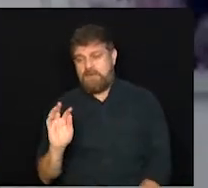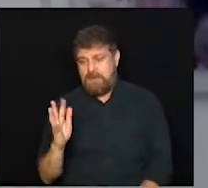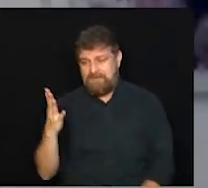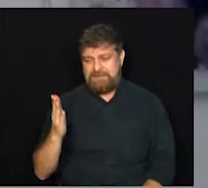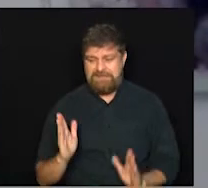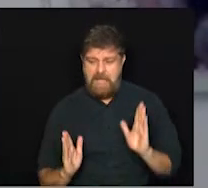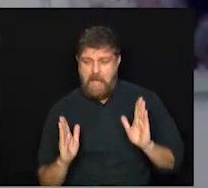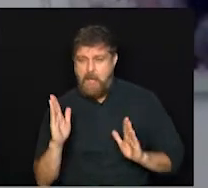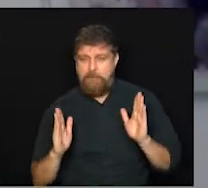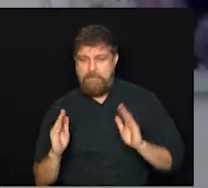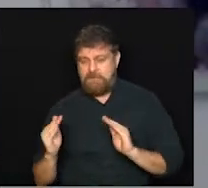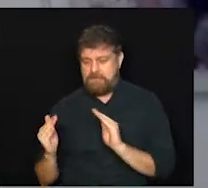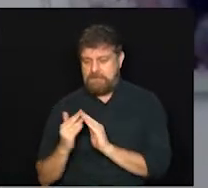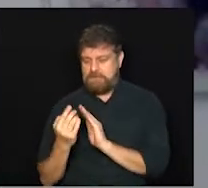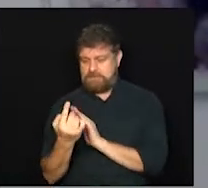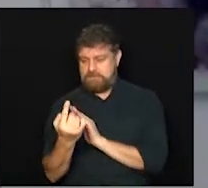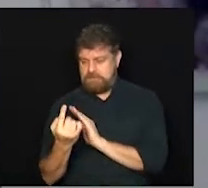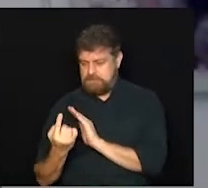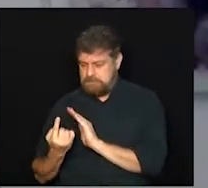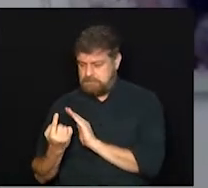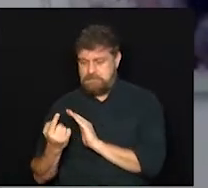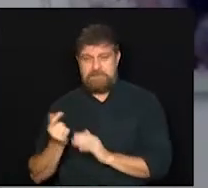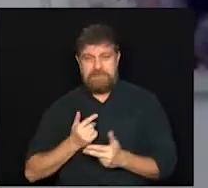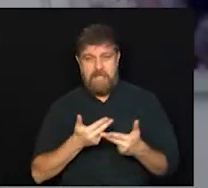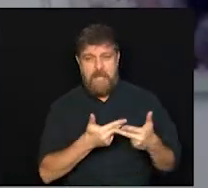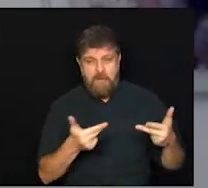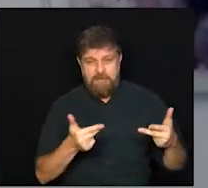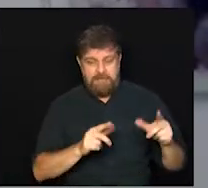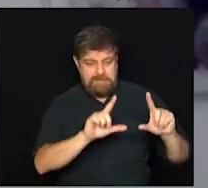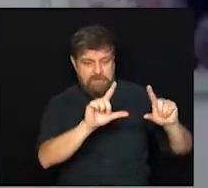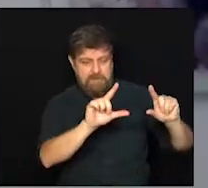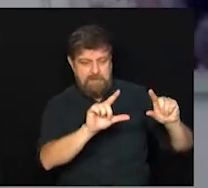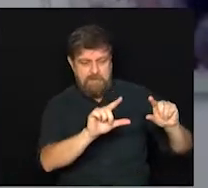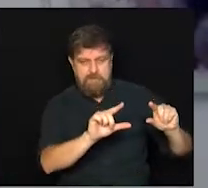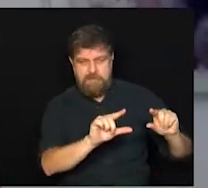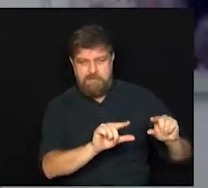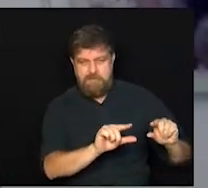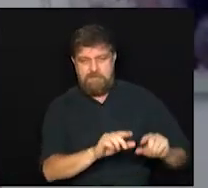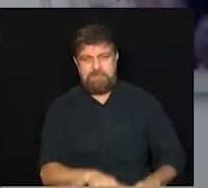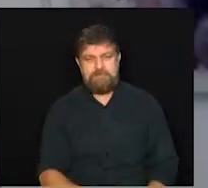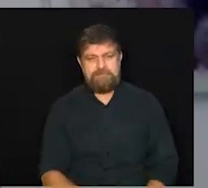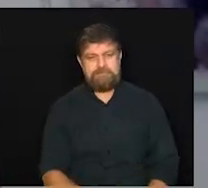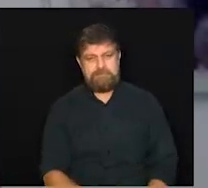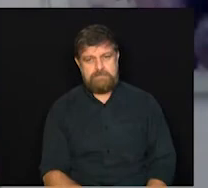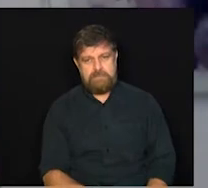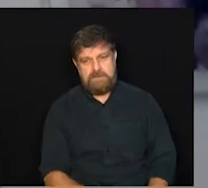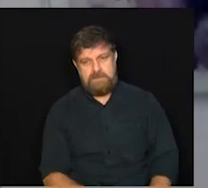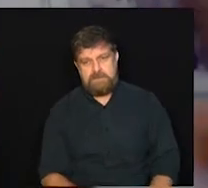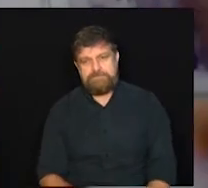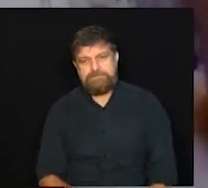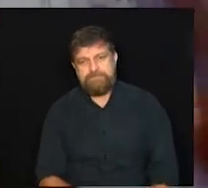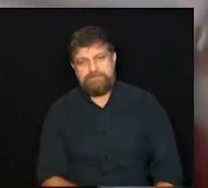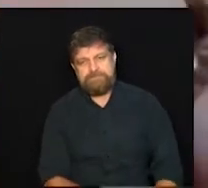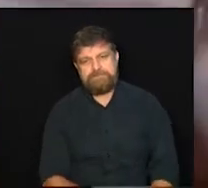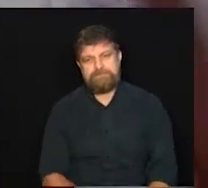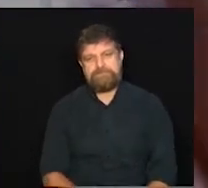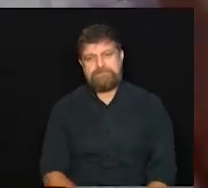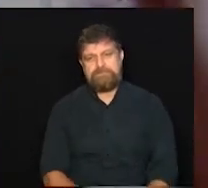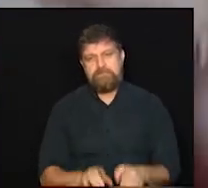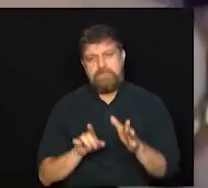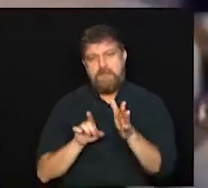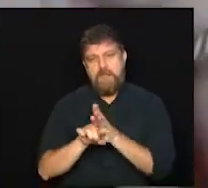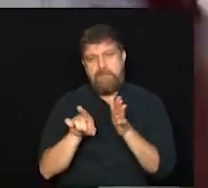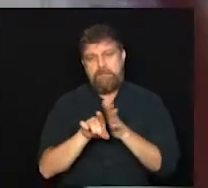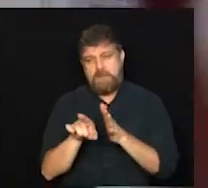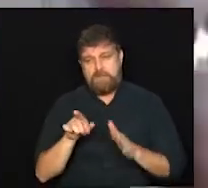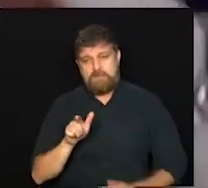de confinamento, algumas coisas foram reduzidas. Então, qual vai ser o